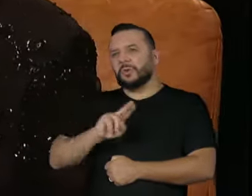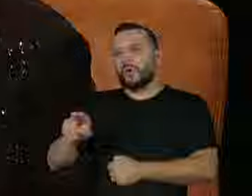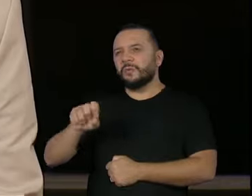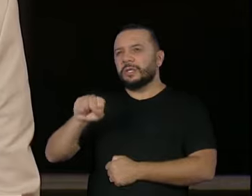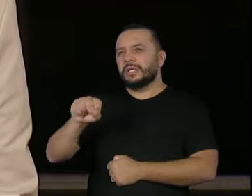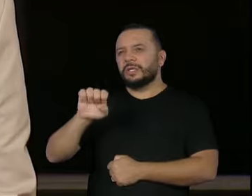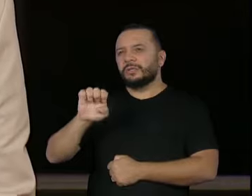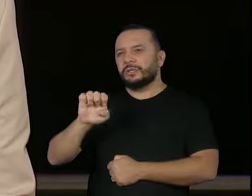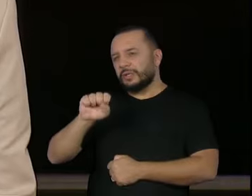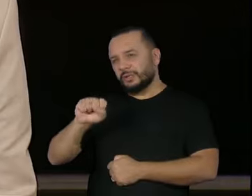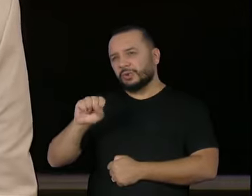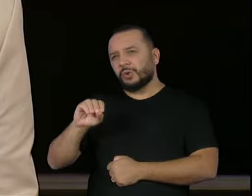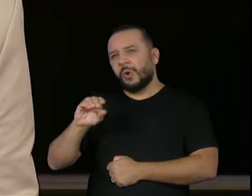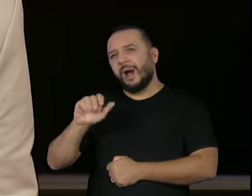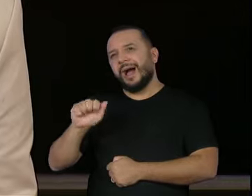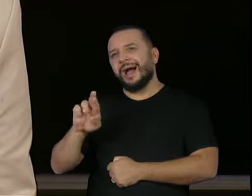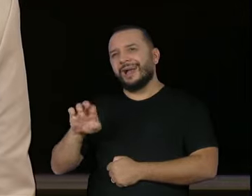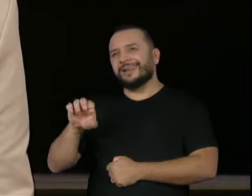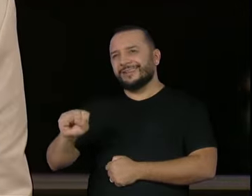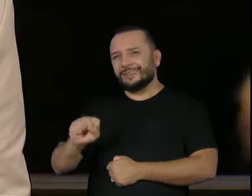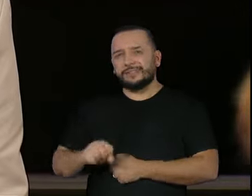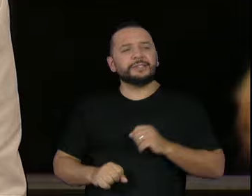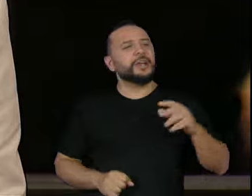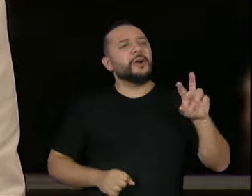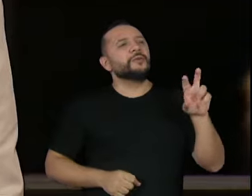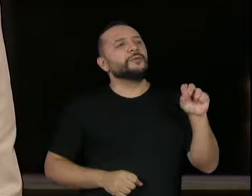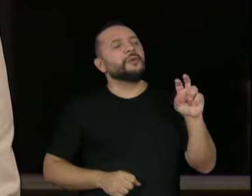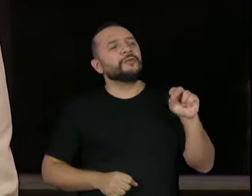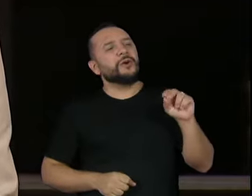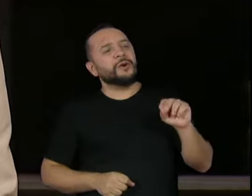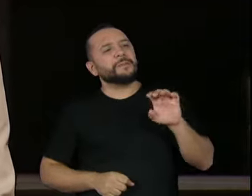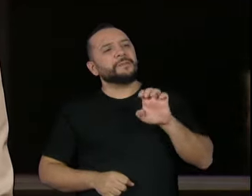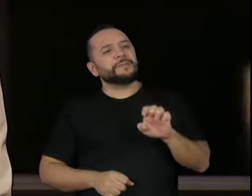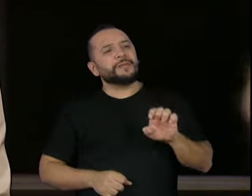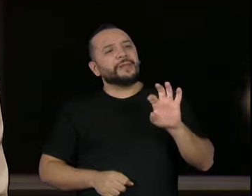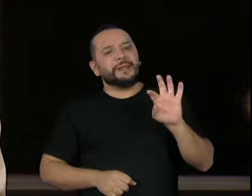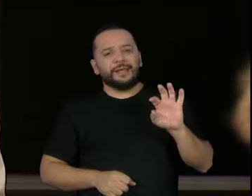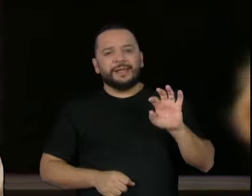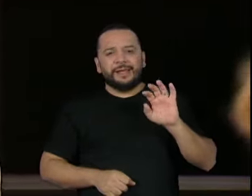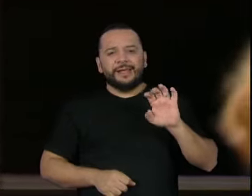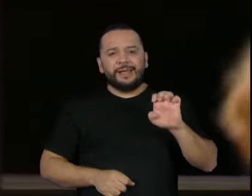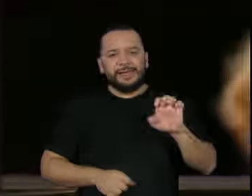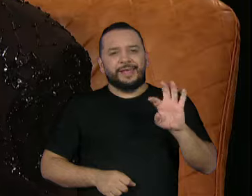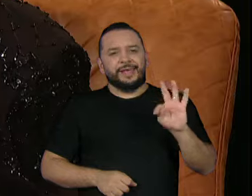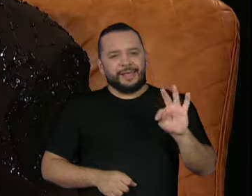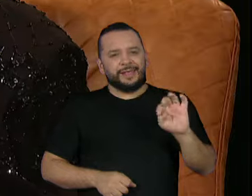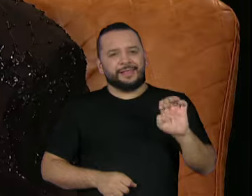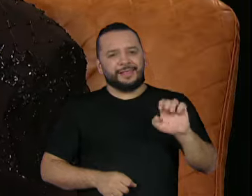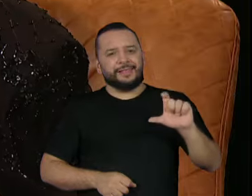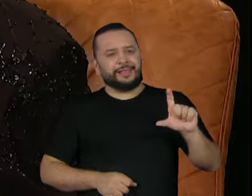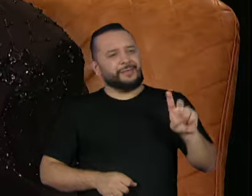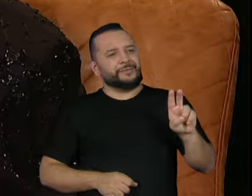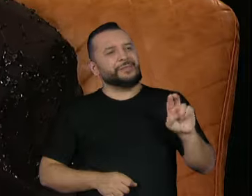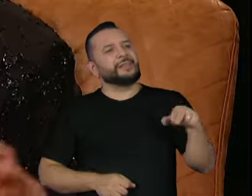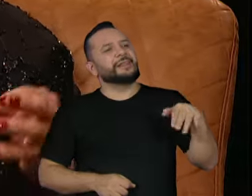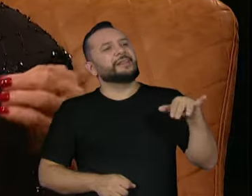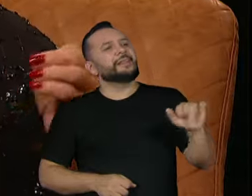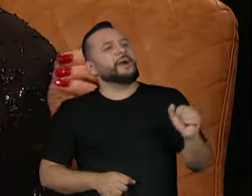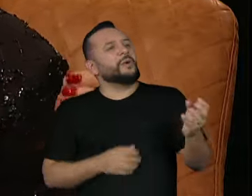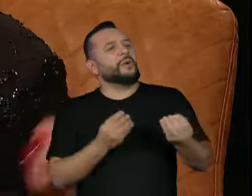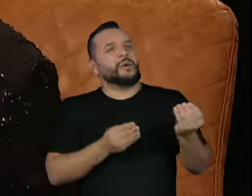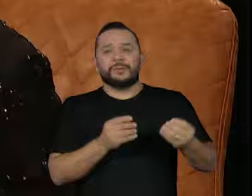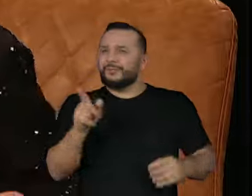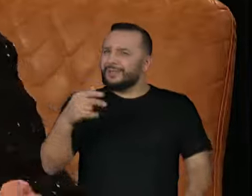Agora, Claudete, me fala da vovó Etelvina, ela era que te levava nos programas de rádio, É por isso que eu amo esse era programa, uma época, sabe? Porque